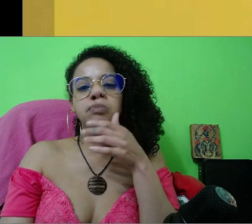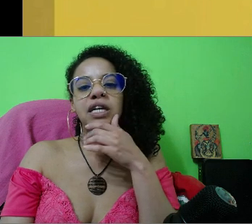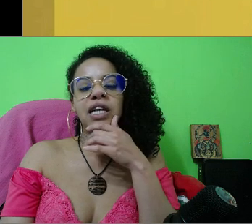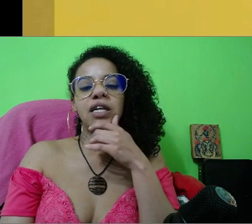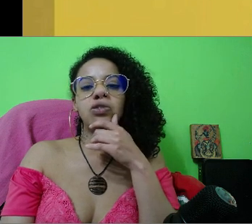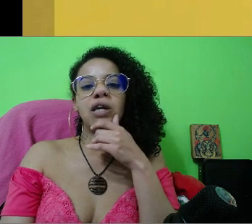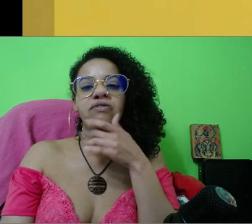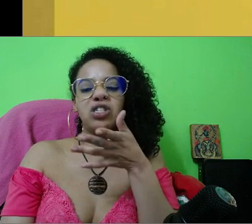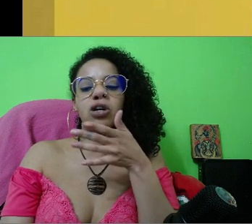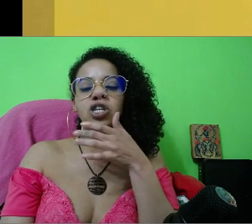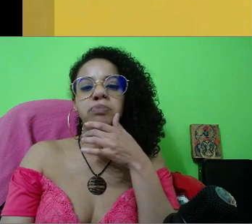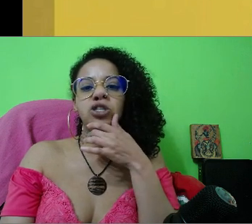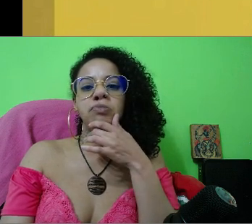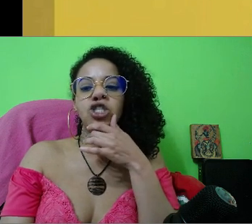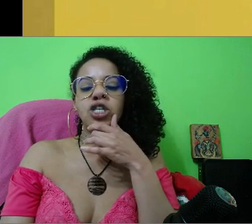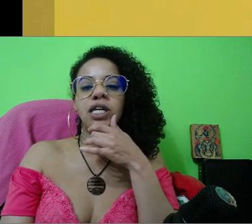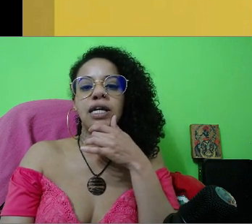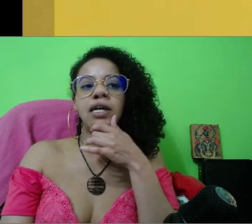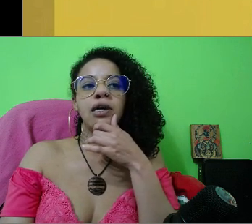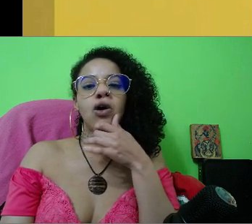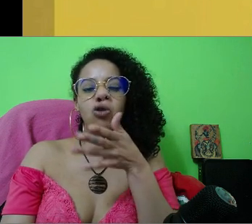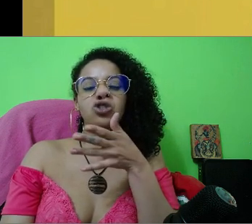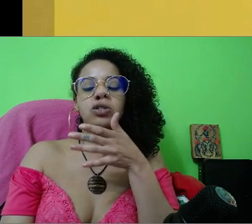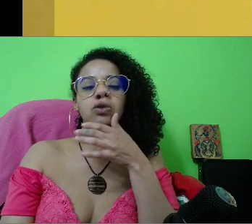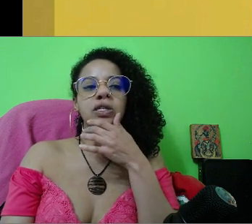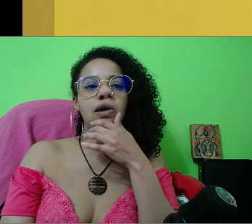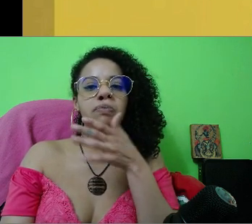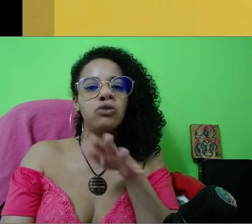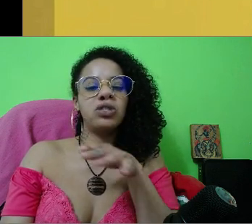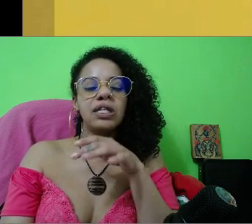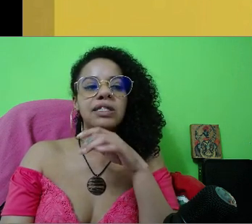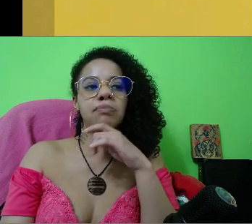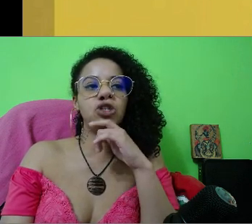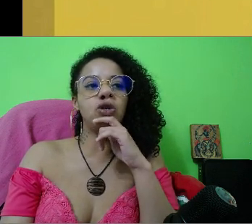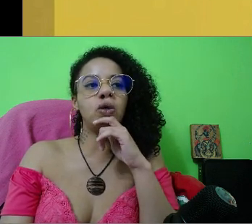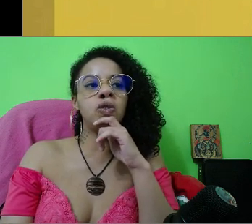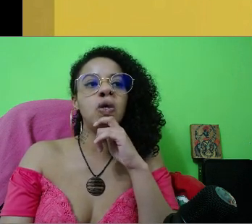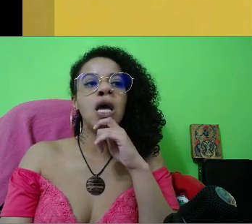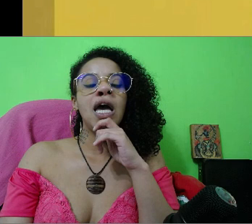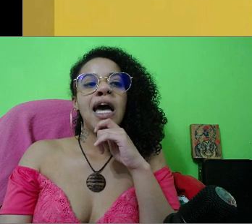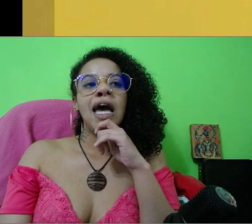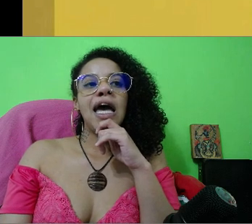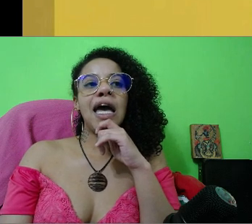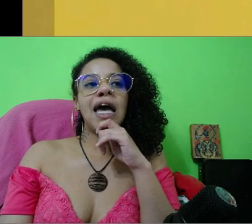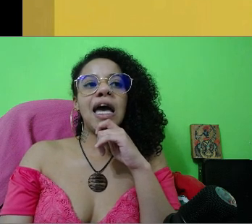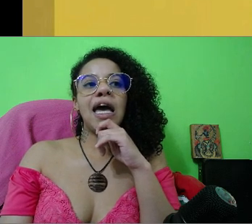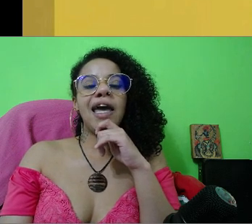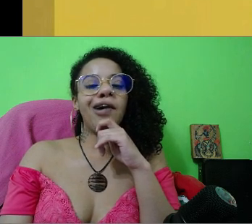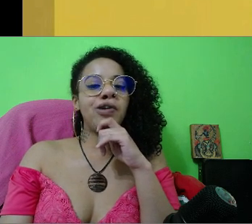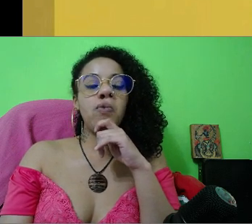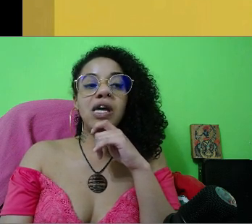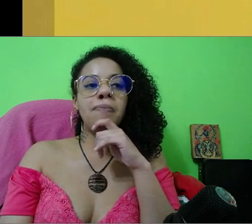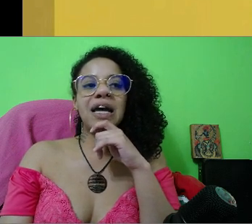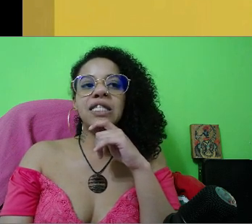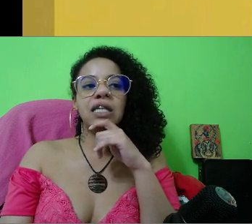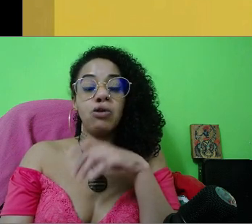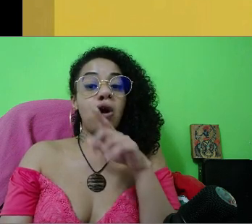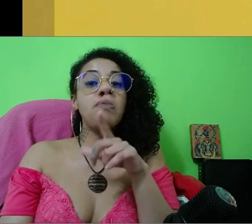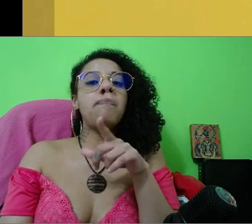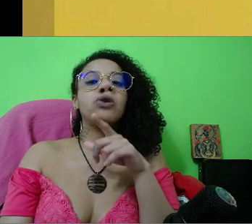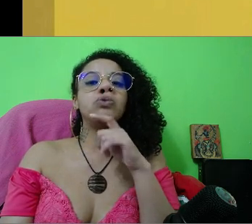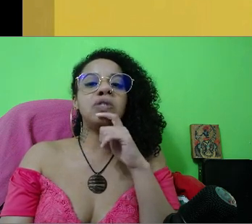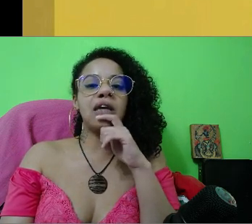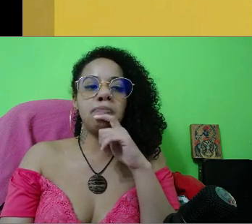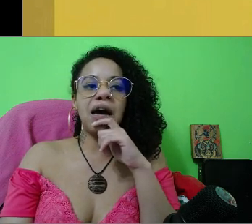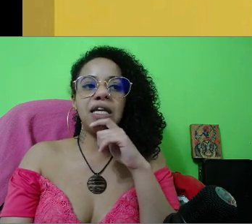obviamente já expliquei isso né Você gosta de repetir mentira né ou distorção para não dizer que você é mentiroso Eu não ia mais